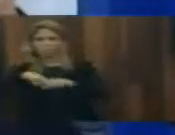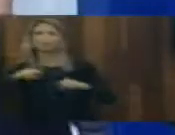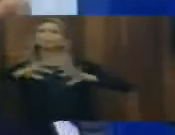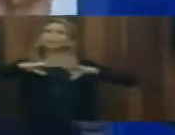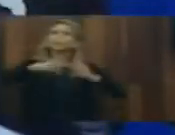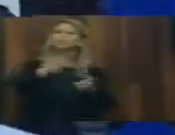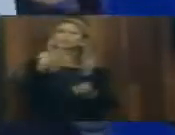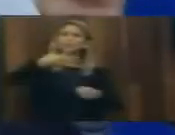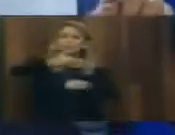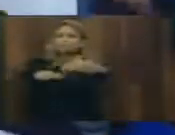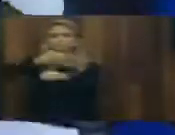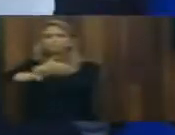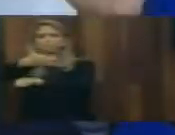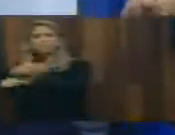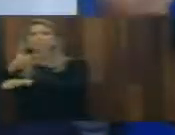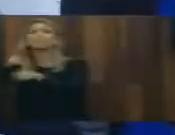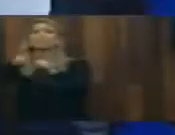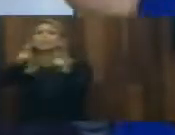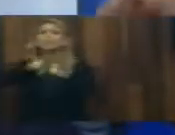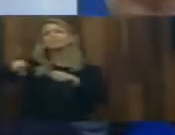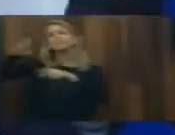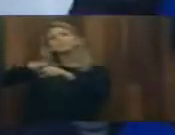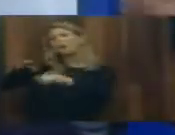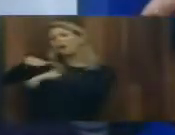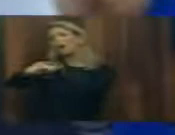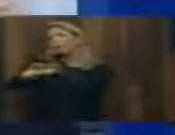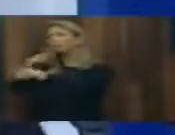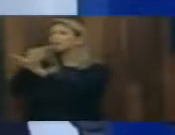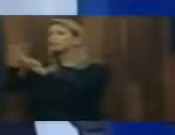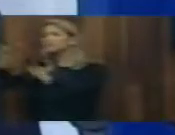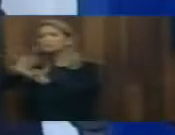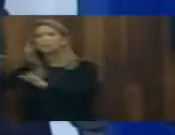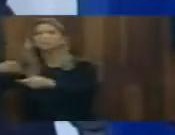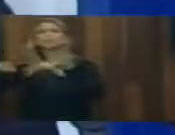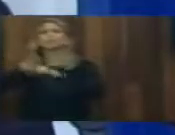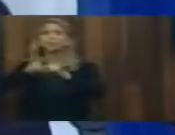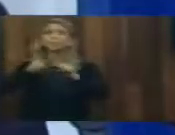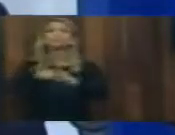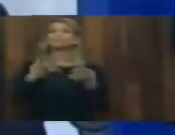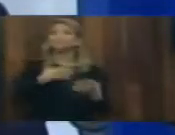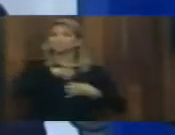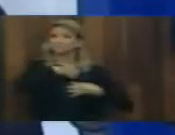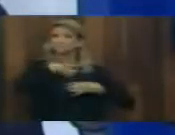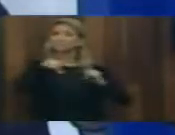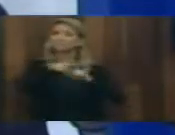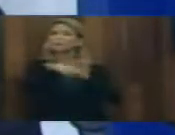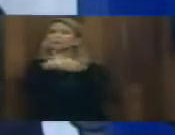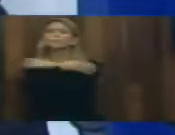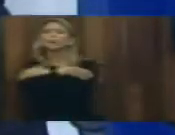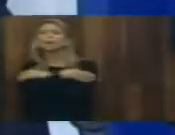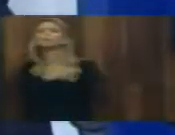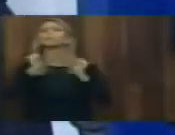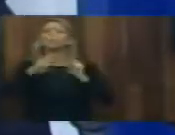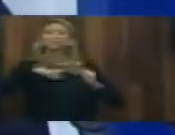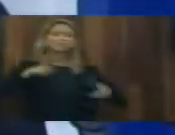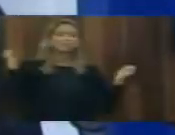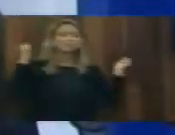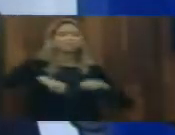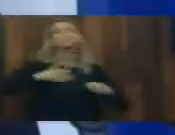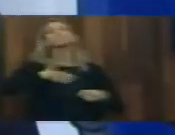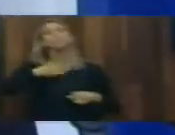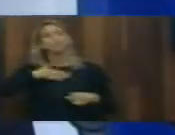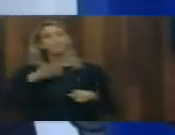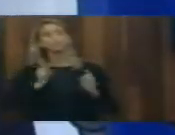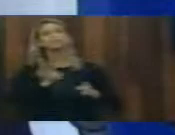Todos que quiserem entrar, sentar, conversar, debater e se sentirem abraçados, tenham certeza que podem ir ao